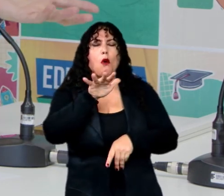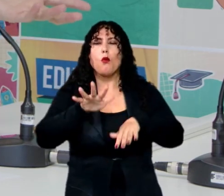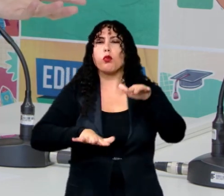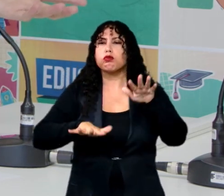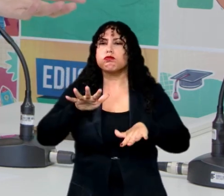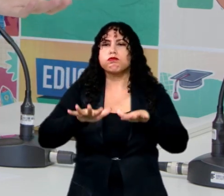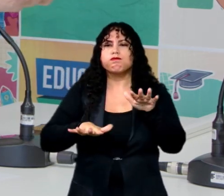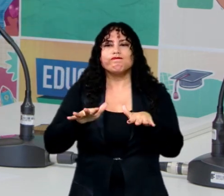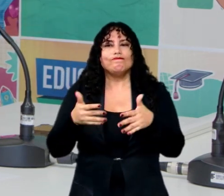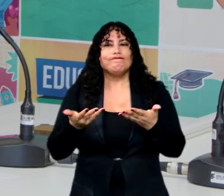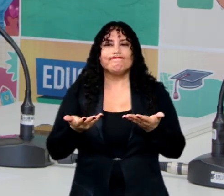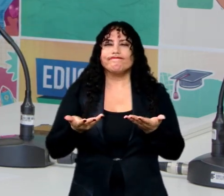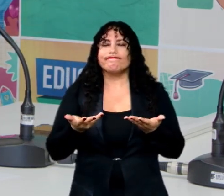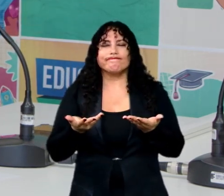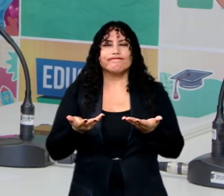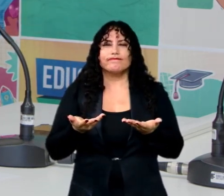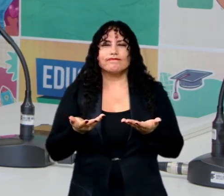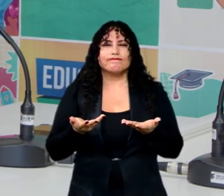talvez